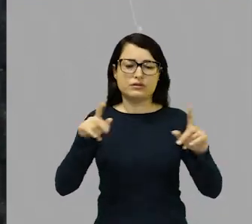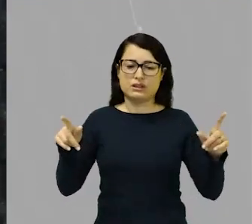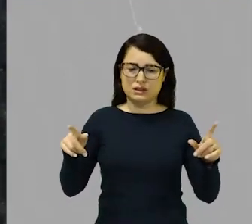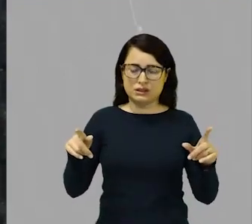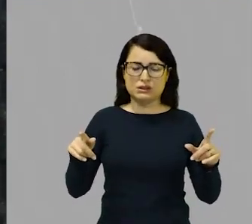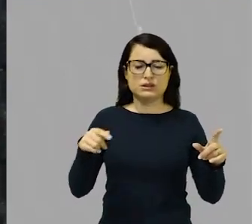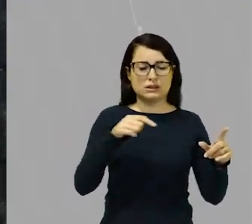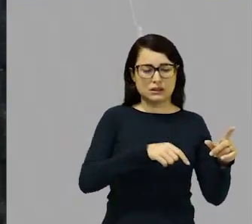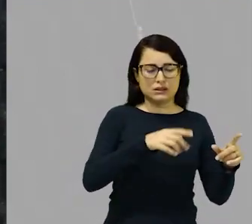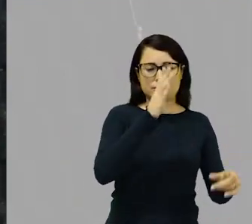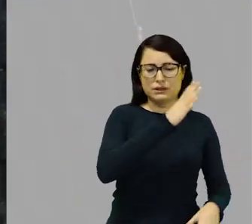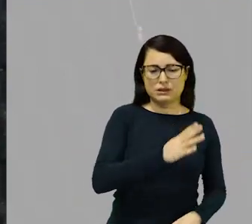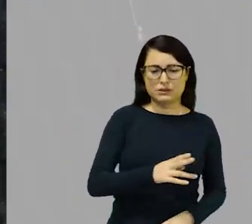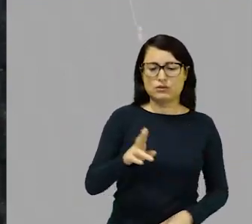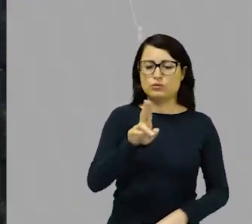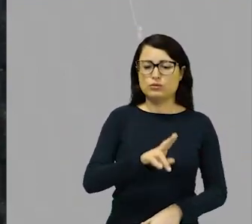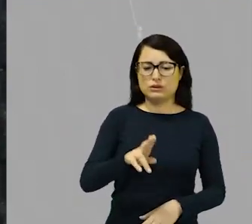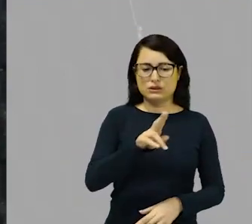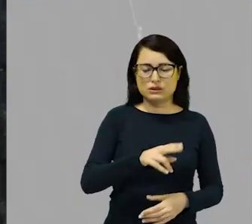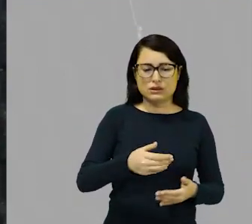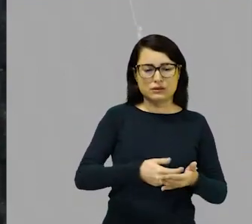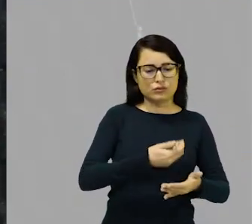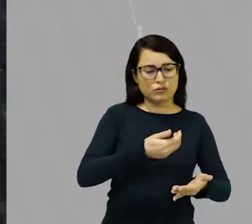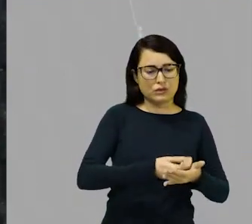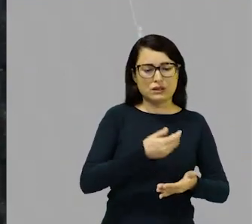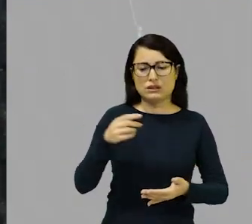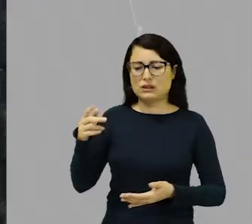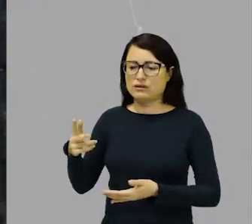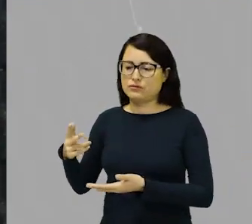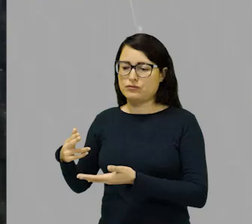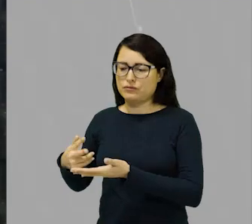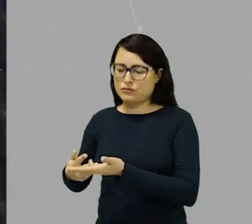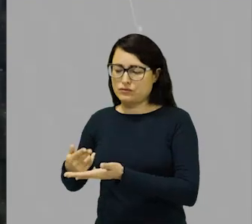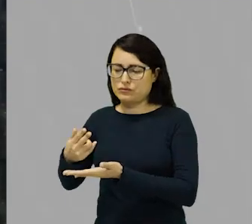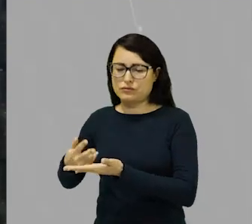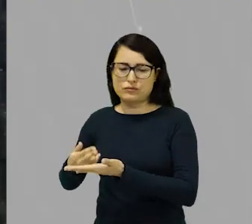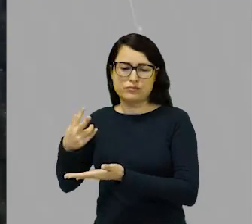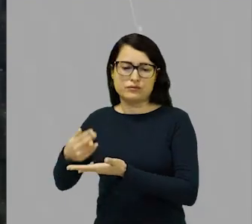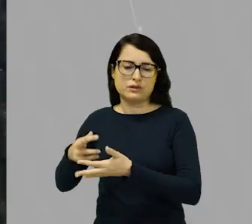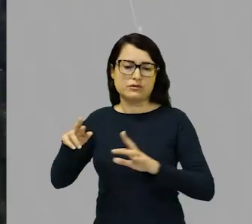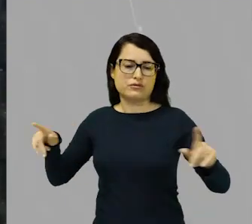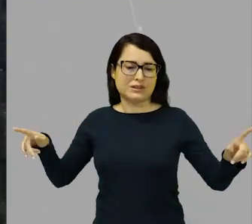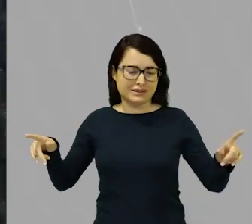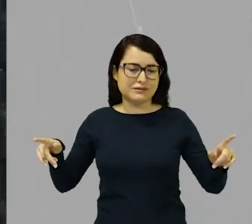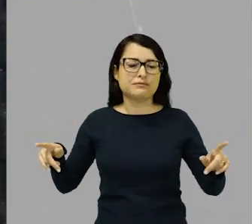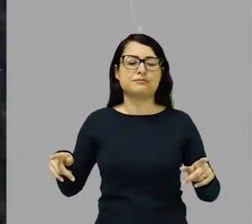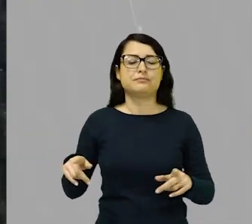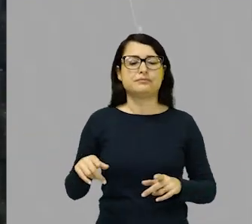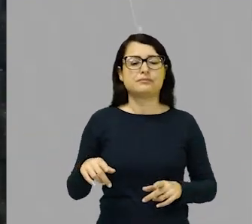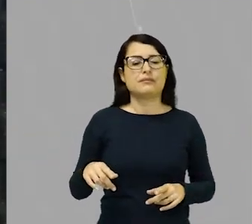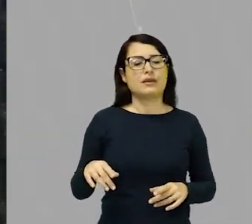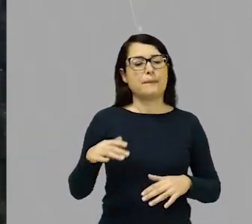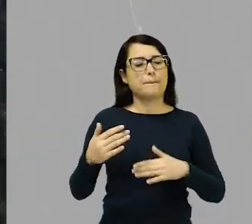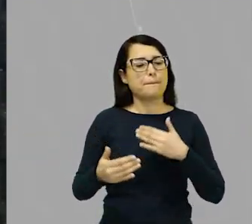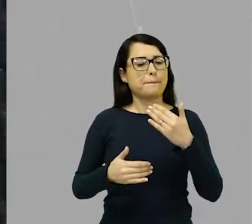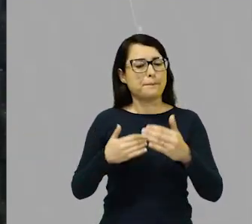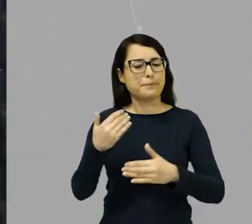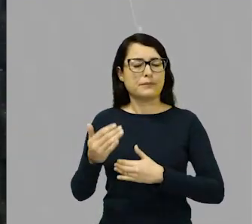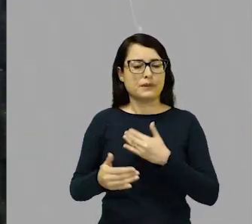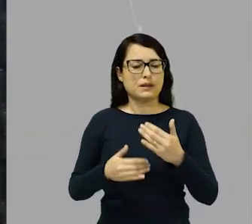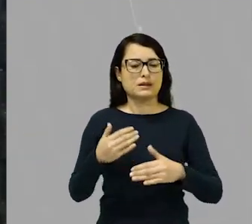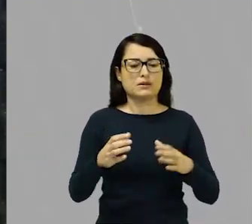comer também, a utilização de talheres, né? A gente utiliza, eles não. Então isso vai sendo elaborado com o passar do tempo, em cada agrupamento humano, em